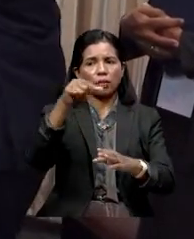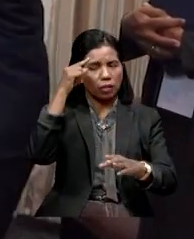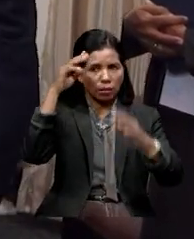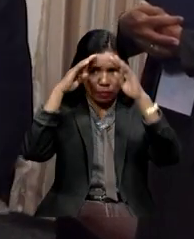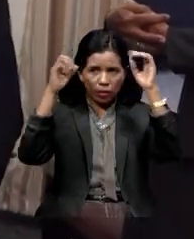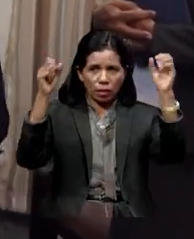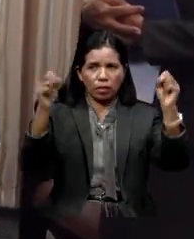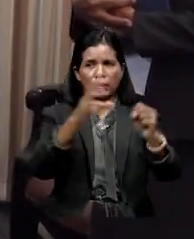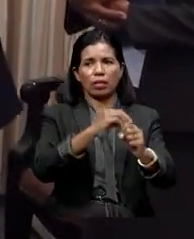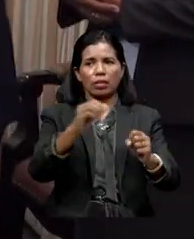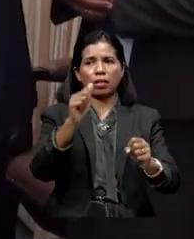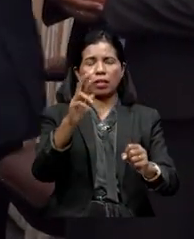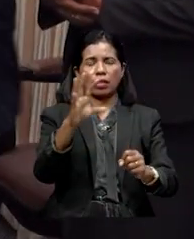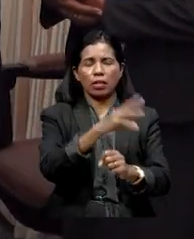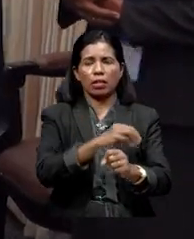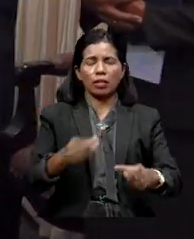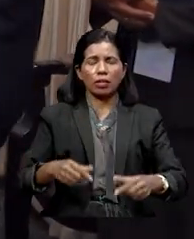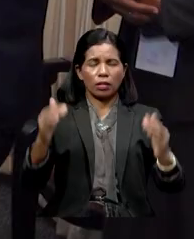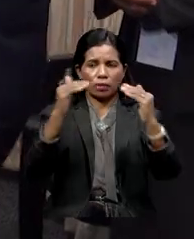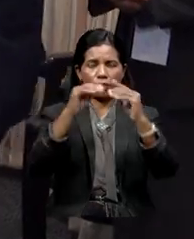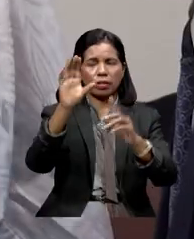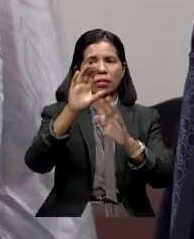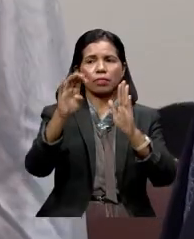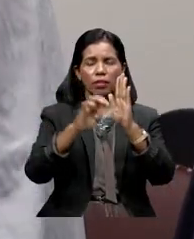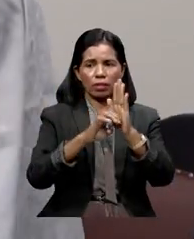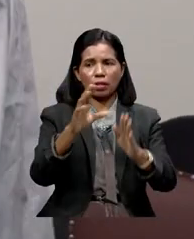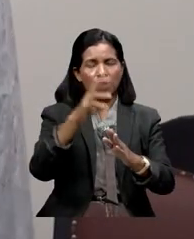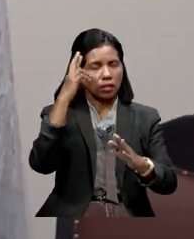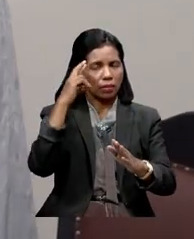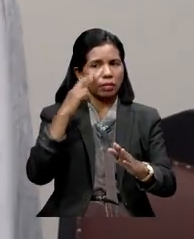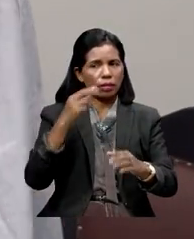da República Árabe Saharaui, encontrou o chefe de Estado Zeramos Horta, onde